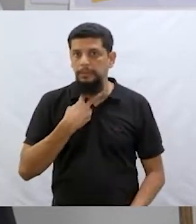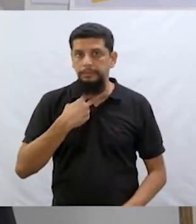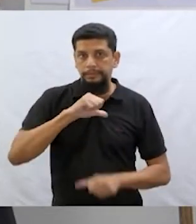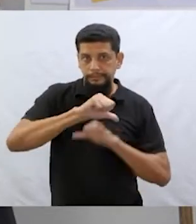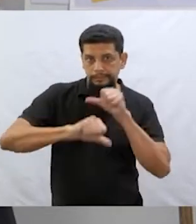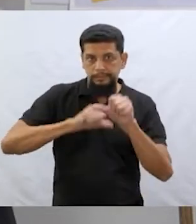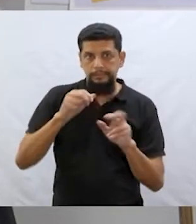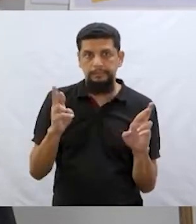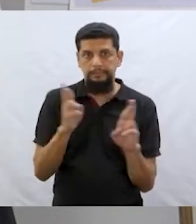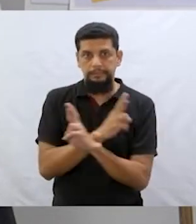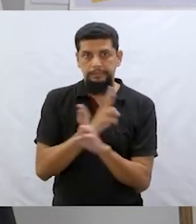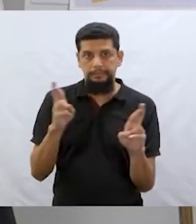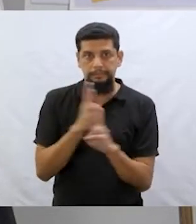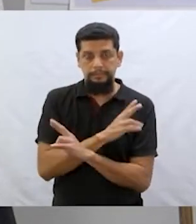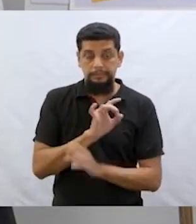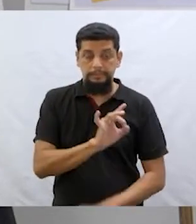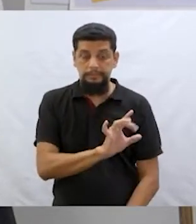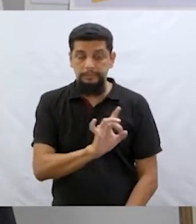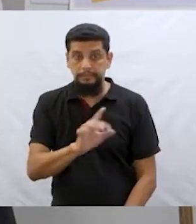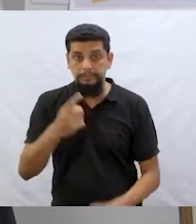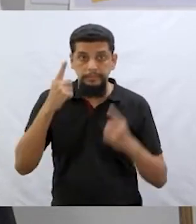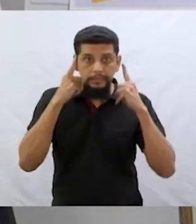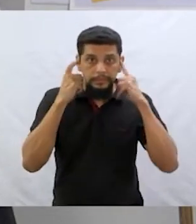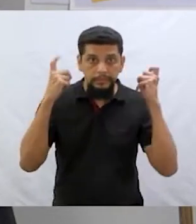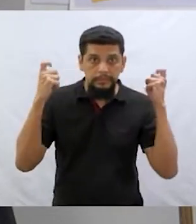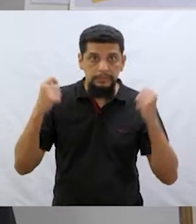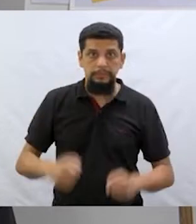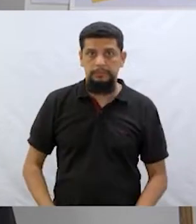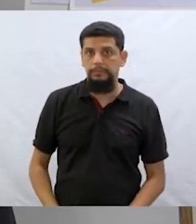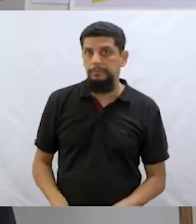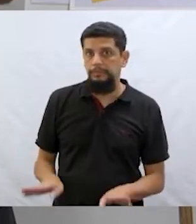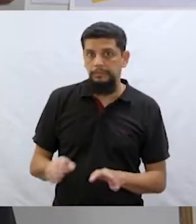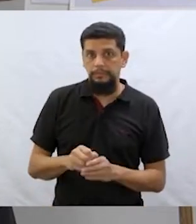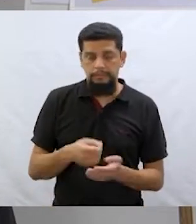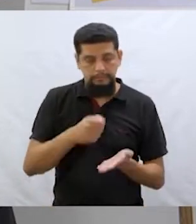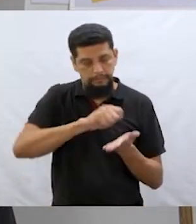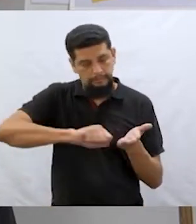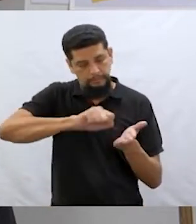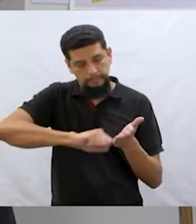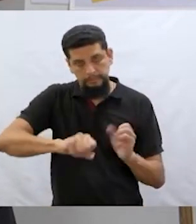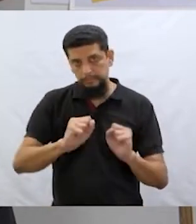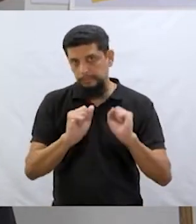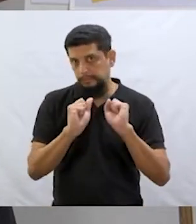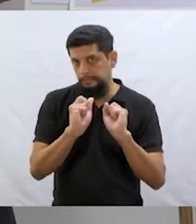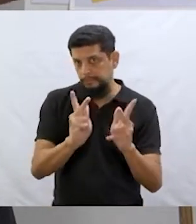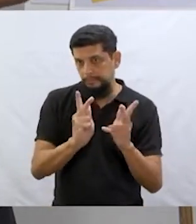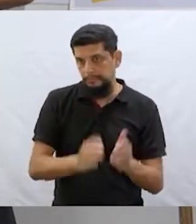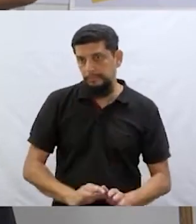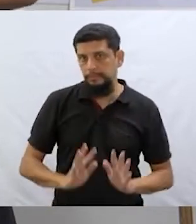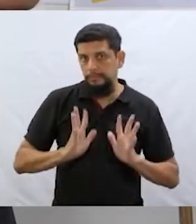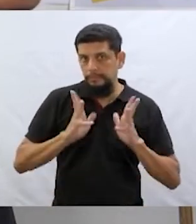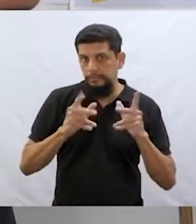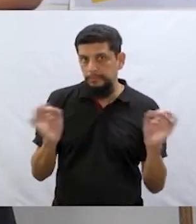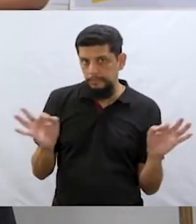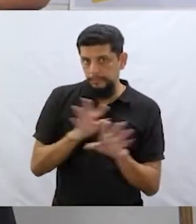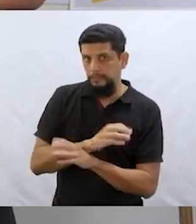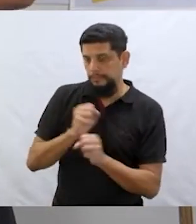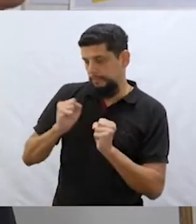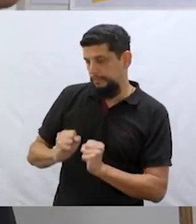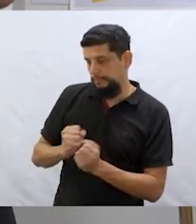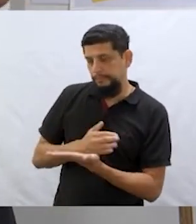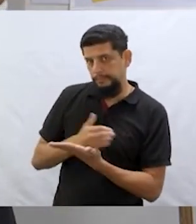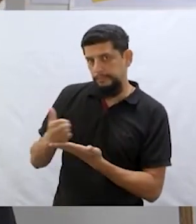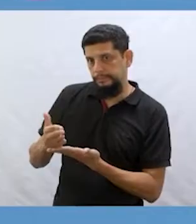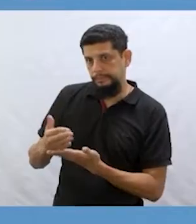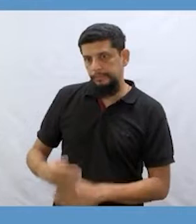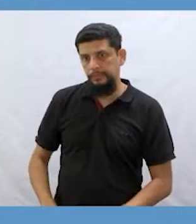trocar, não é? E elas estão relacionadas ao som, né, que a gente fala e aí faz a escrita, ok? Então, todos prontos,